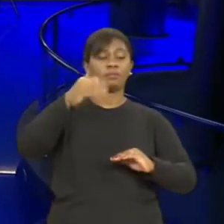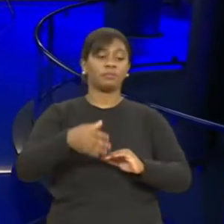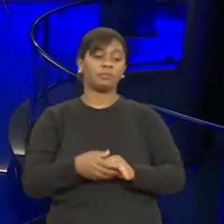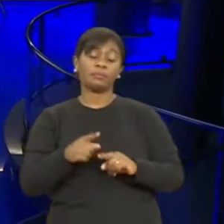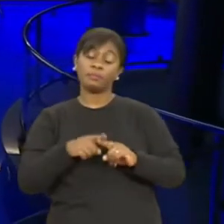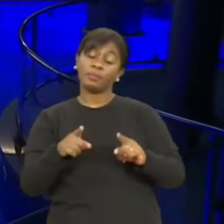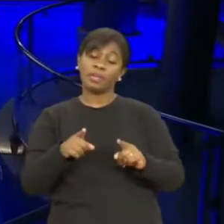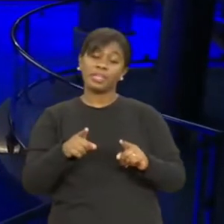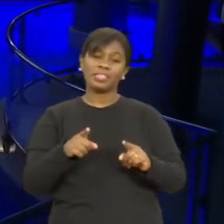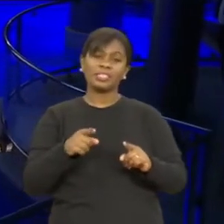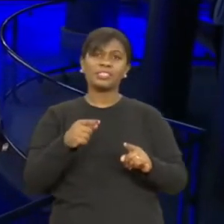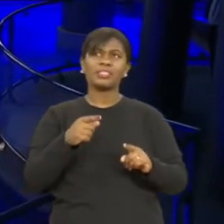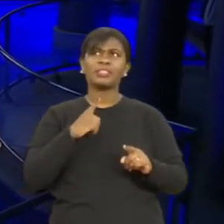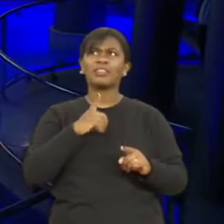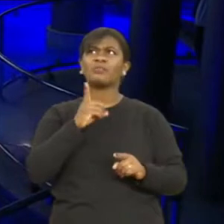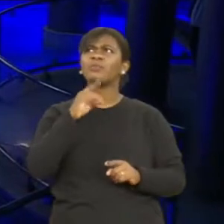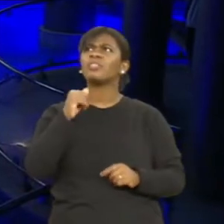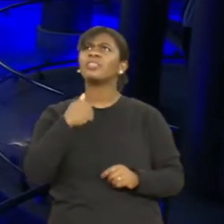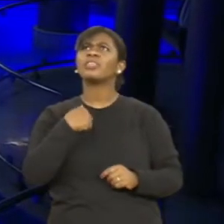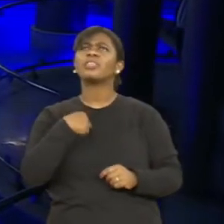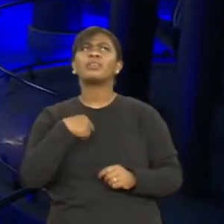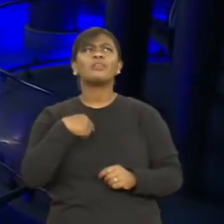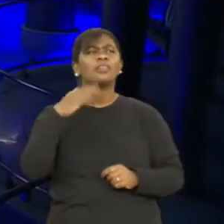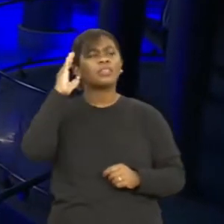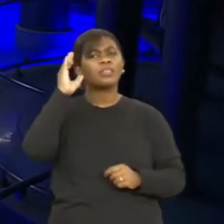Mas um dia eu entendi o plano de Deus na minha vida,